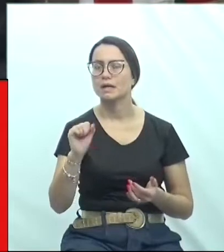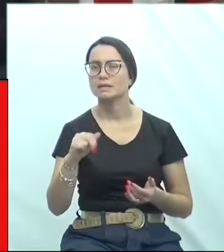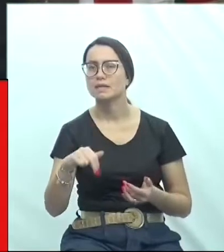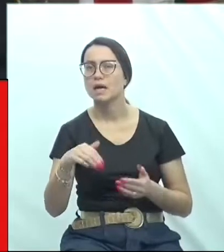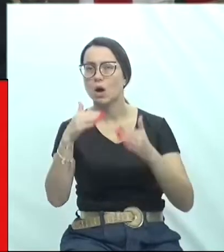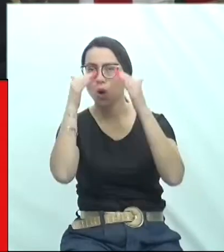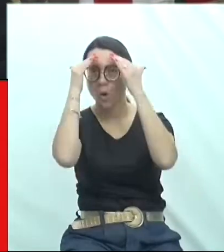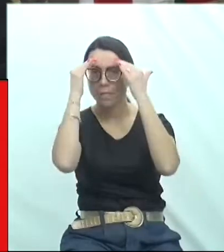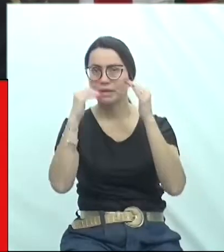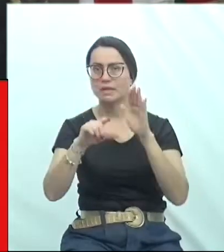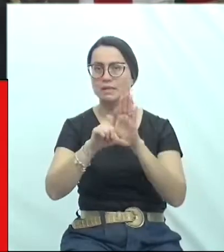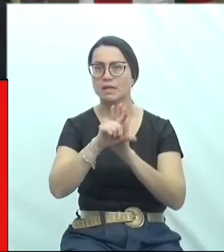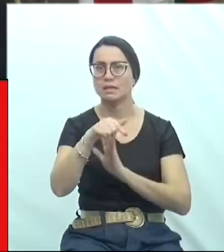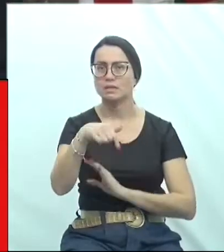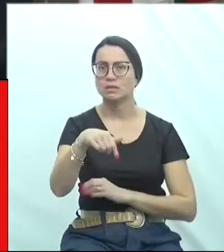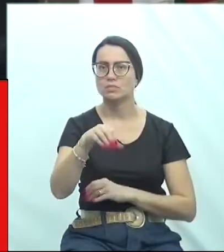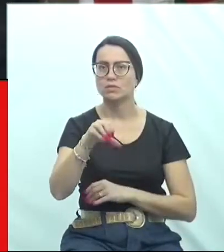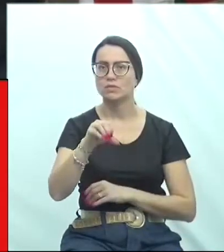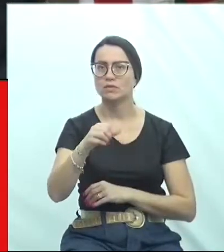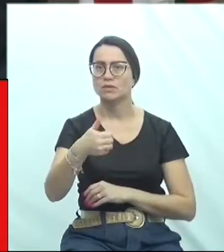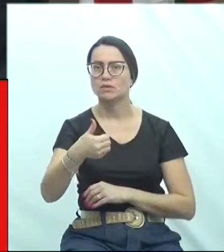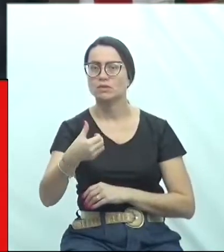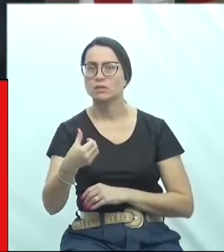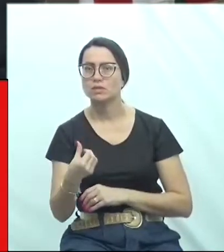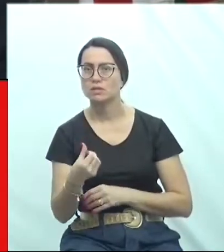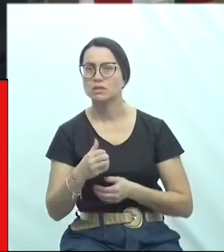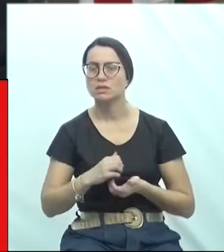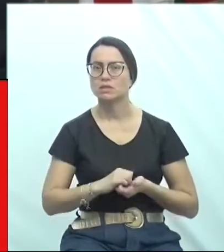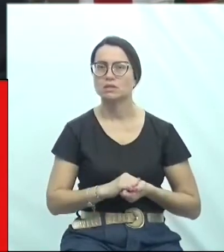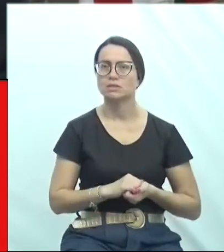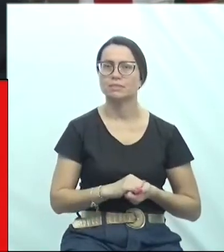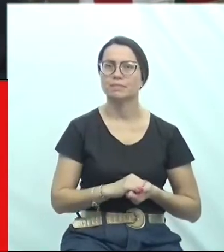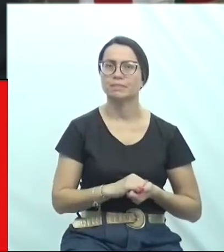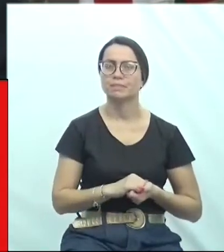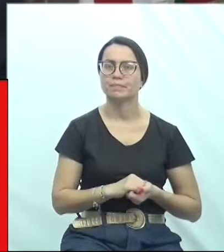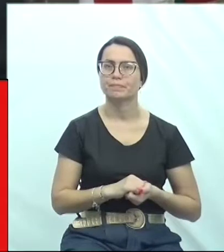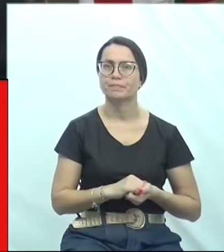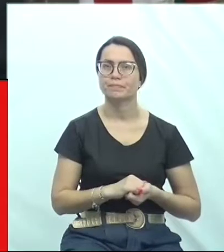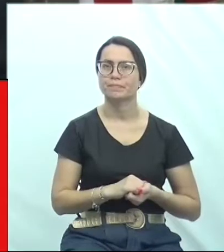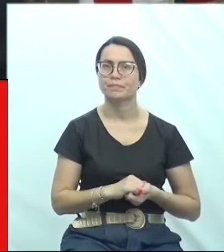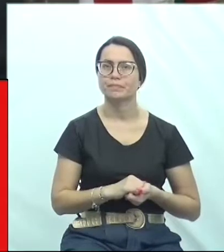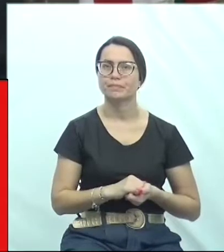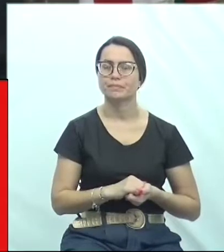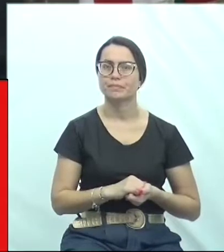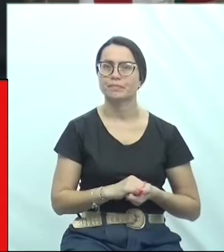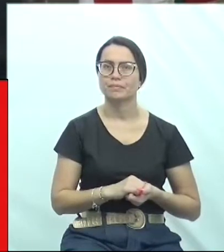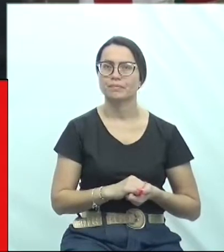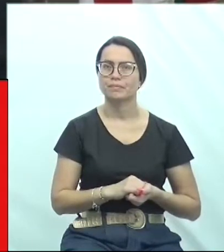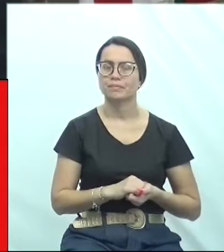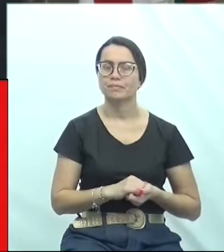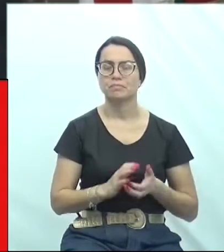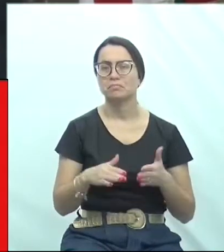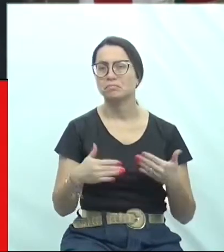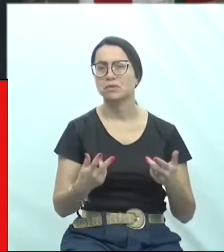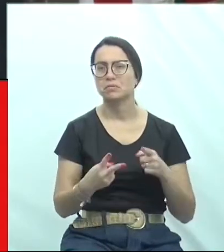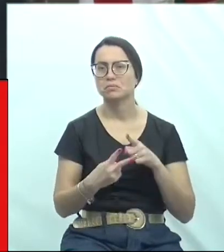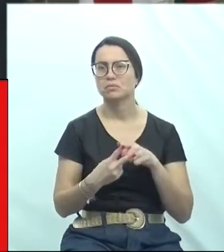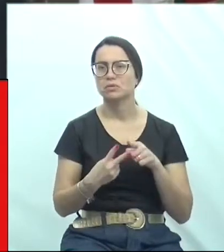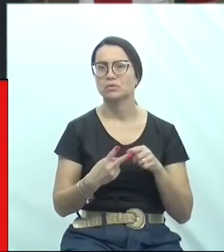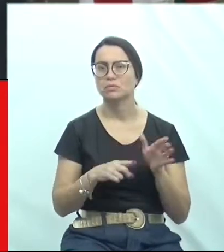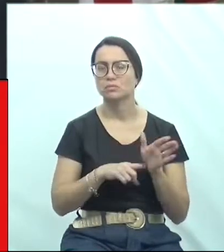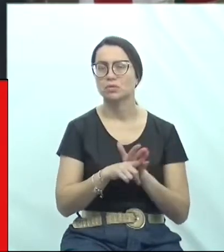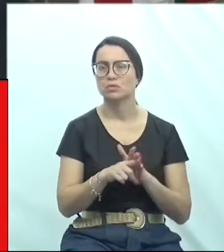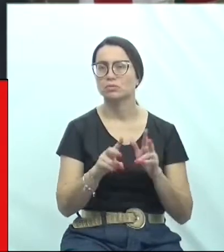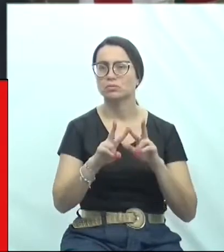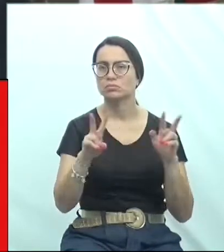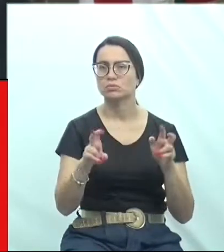7.916. A CISAM não está aqui, não posso estar fazendo a pergunta. Então, basicamente, o nosso assunto